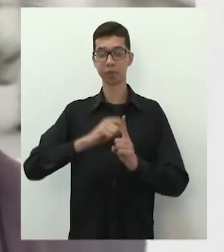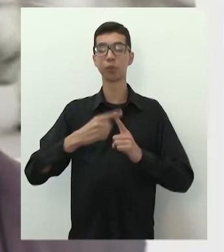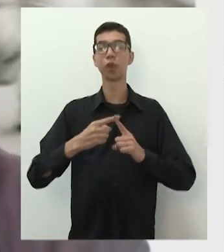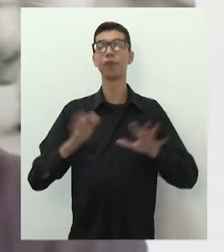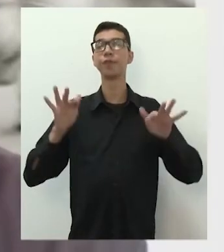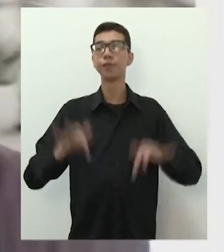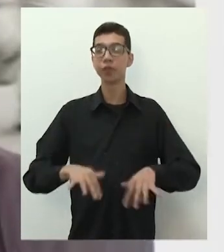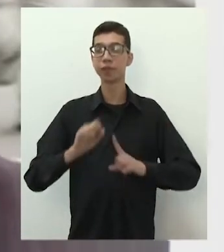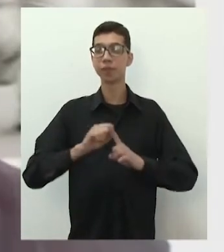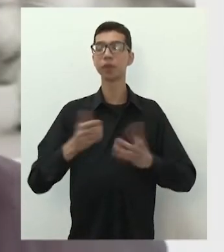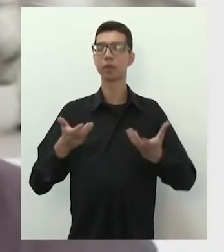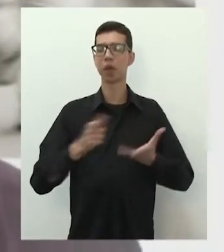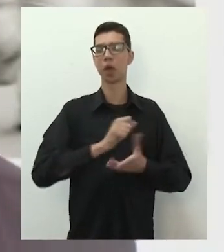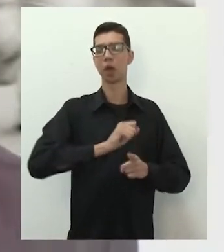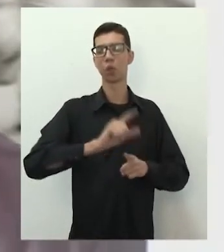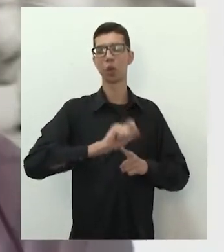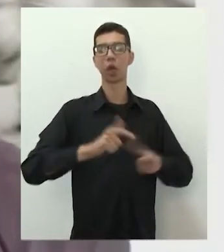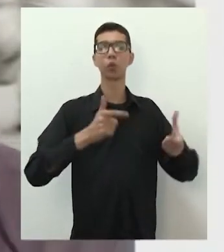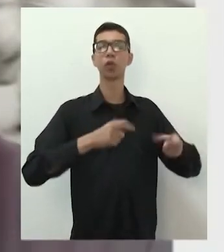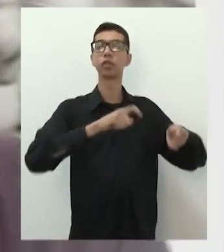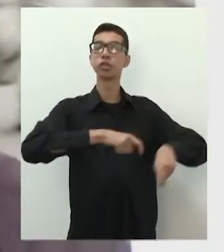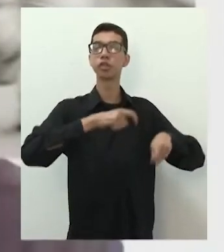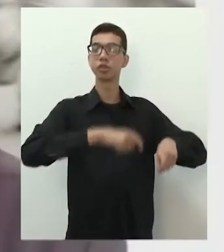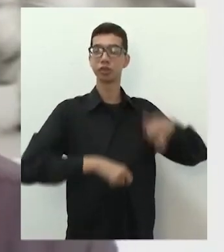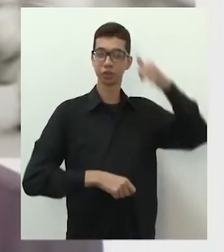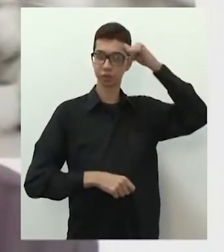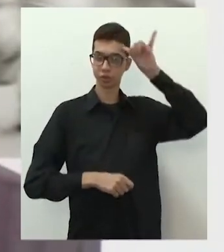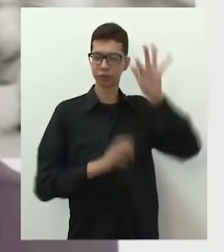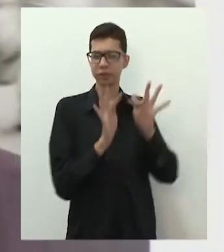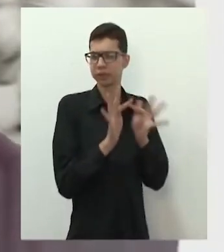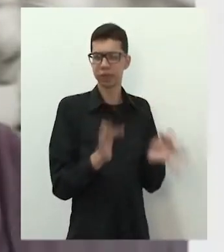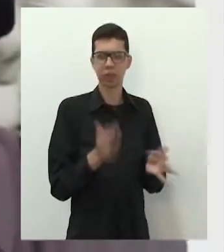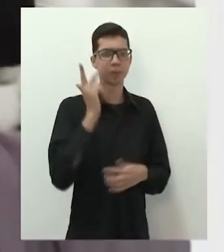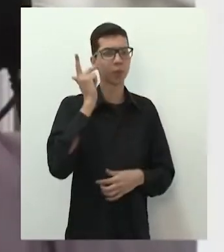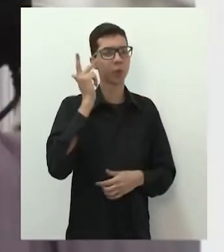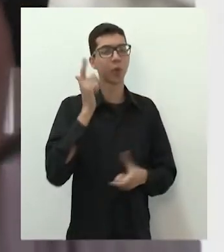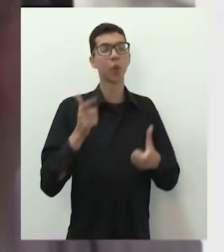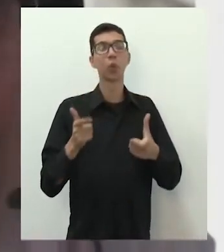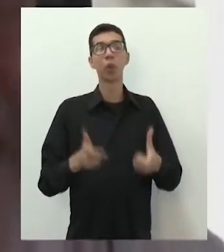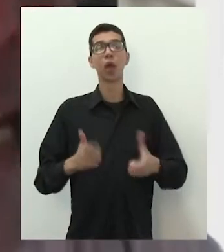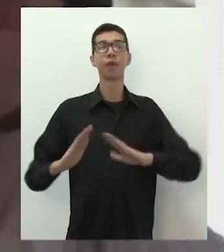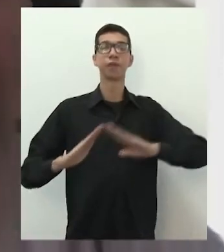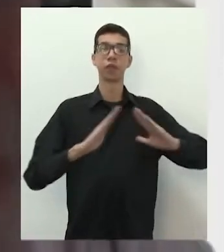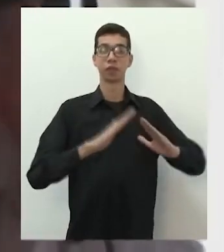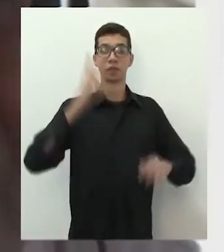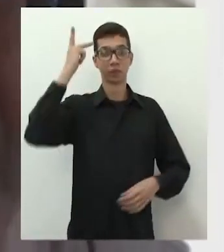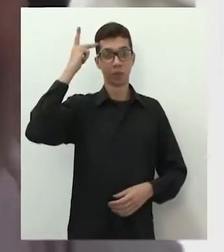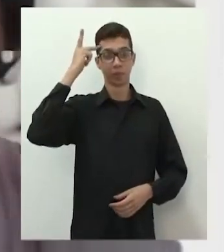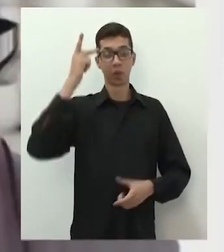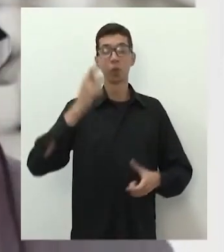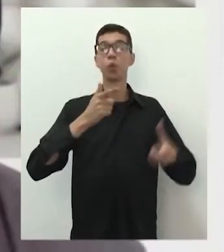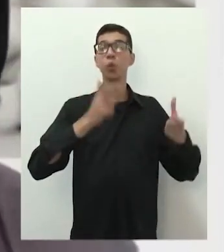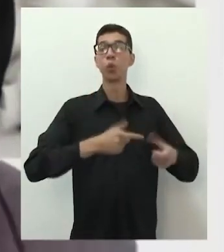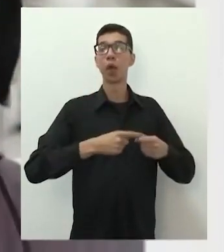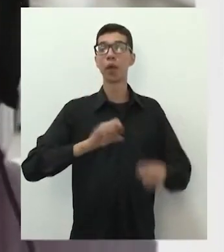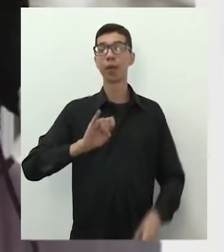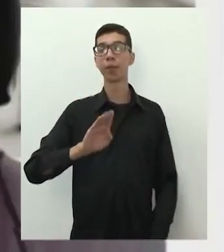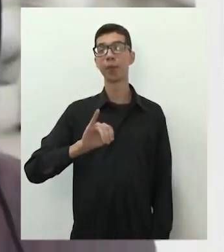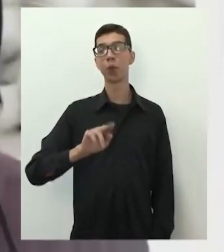Libera seu som, só para ouvir o nome da professora. Desculpa, Tânia. A professora Priscila, perdão. Então, a Priscila é uma professora